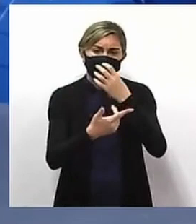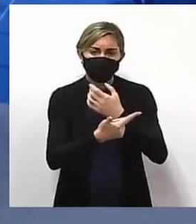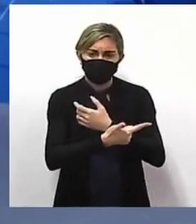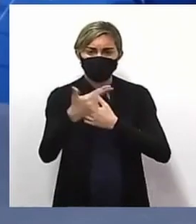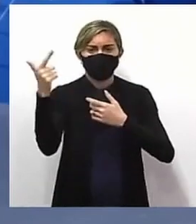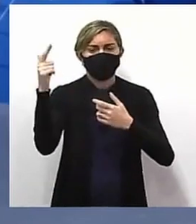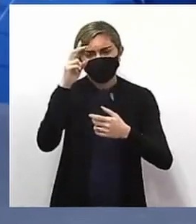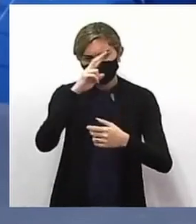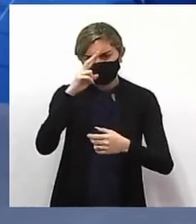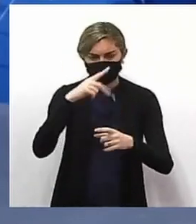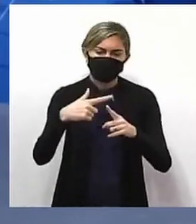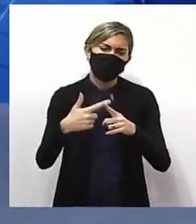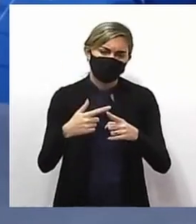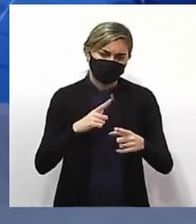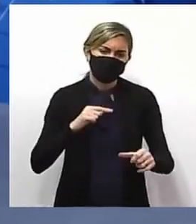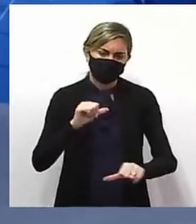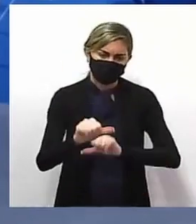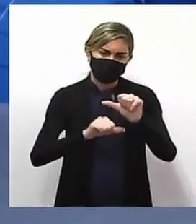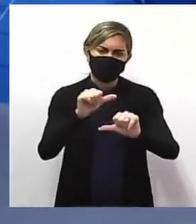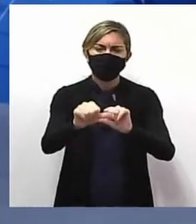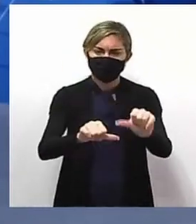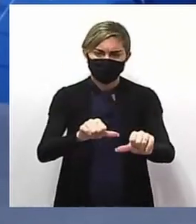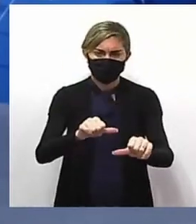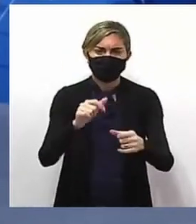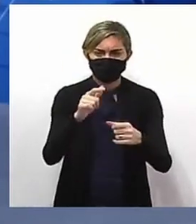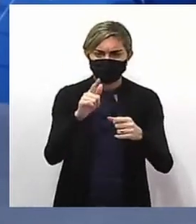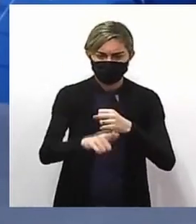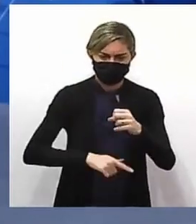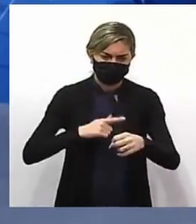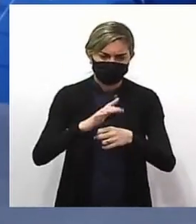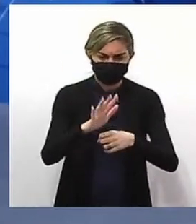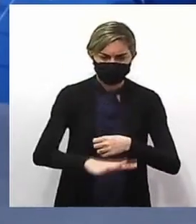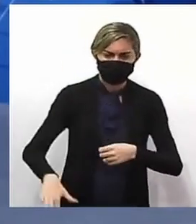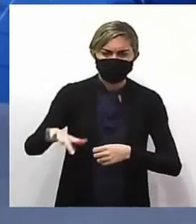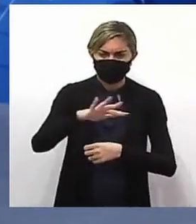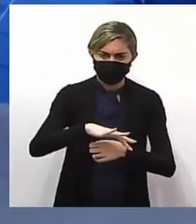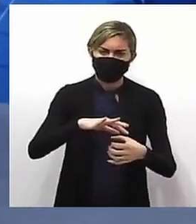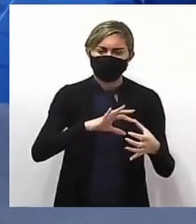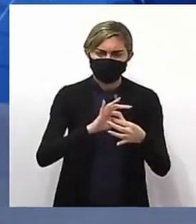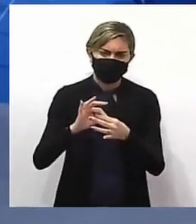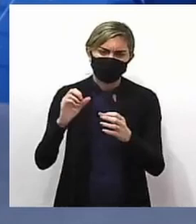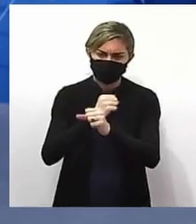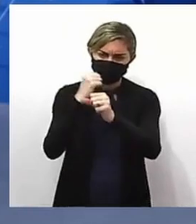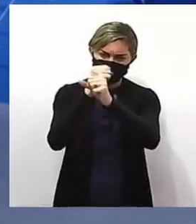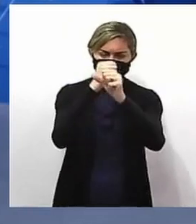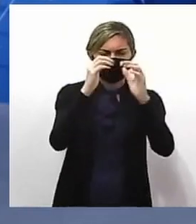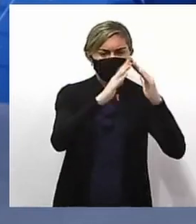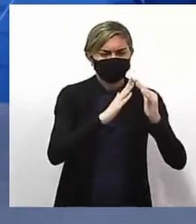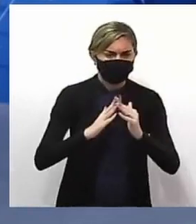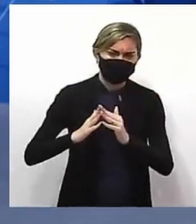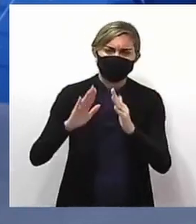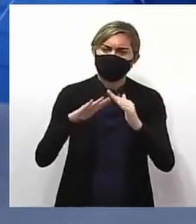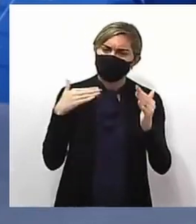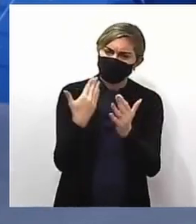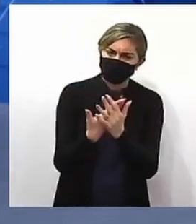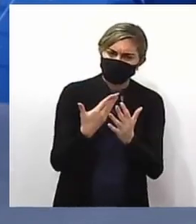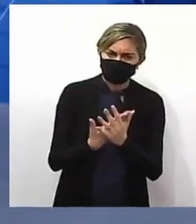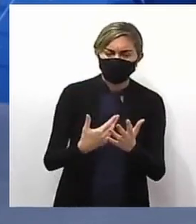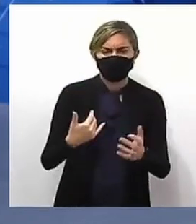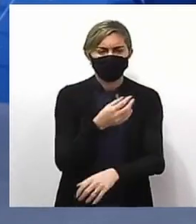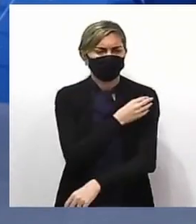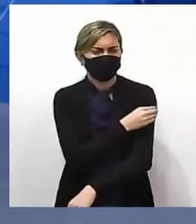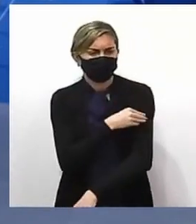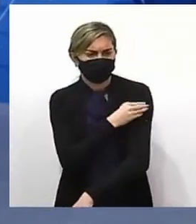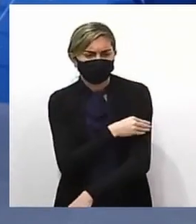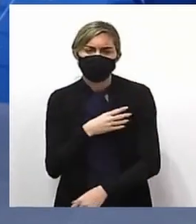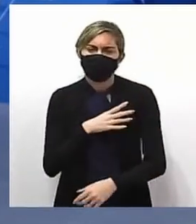história, né? Primeiro porque existem modificações geográficas ali no contexto da ilha, foram construídas as casas, escola, posto de